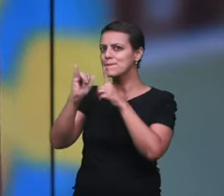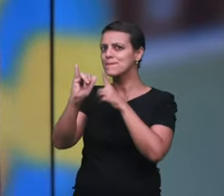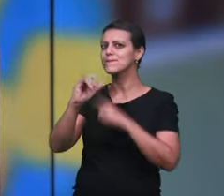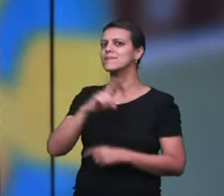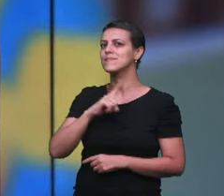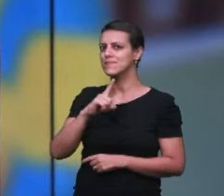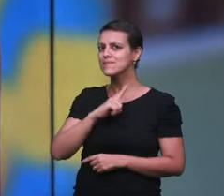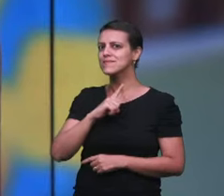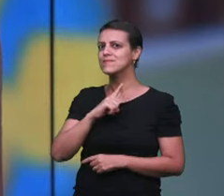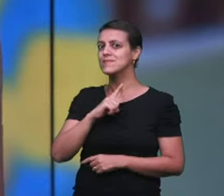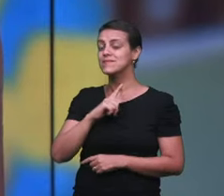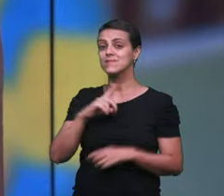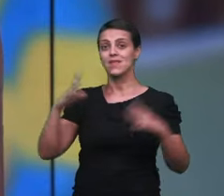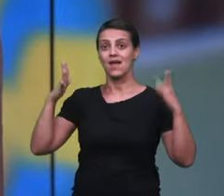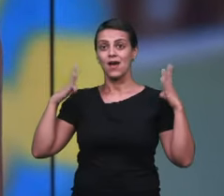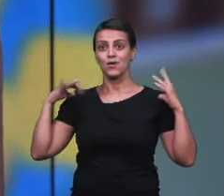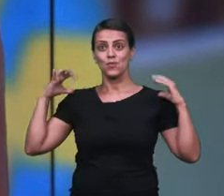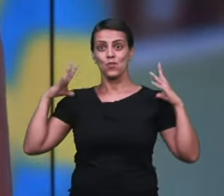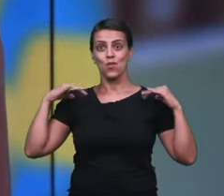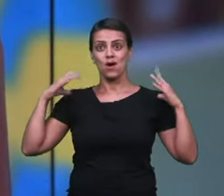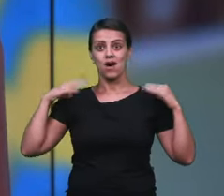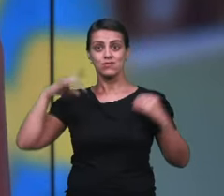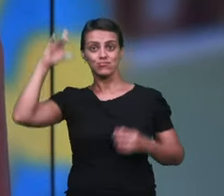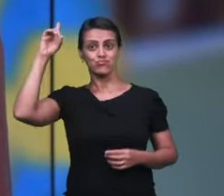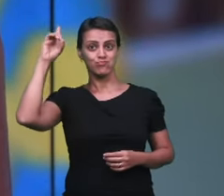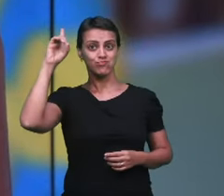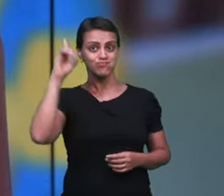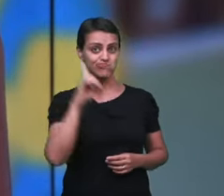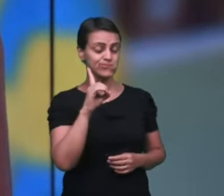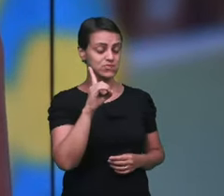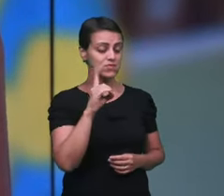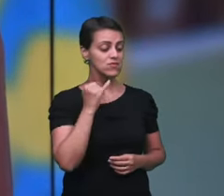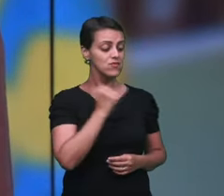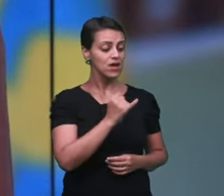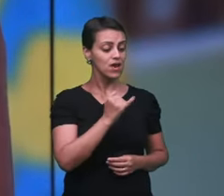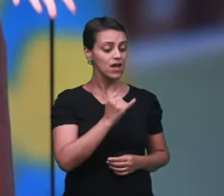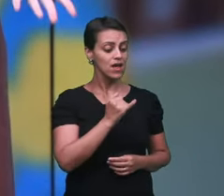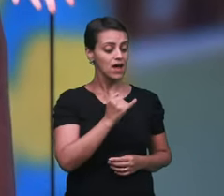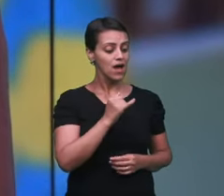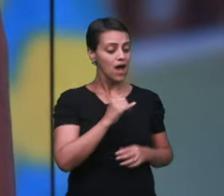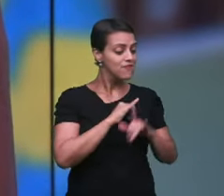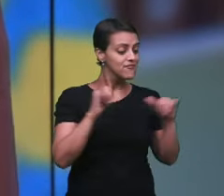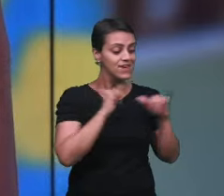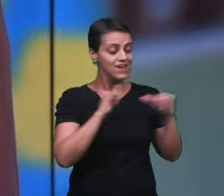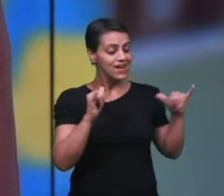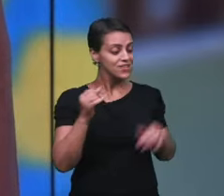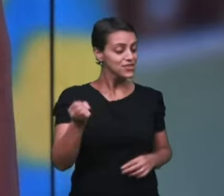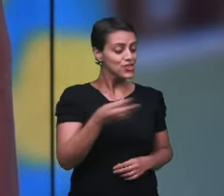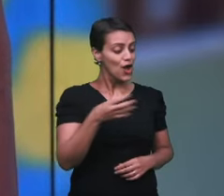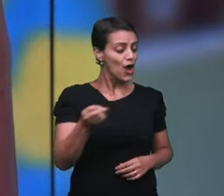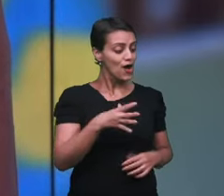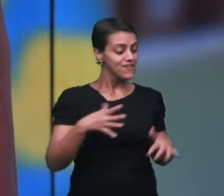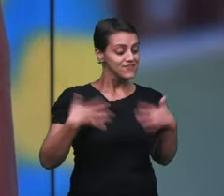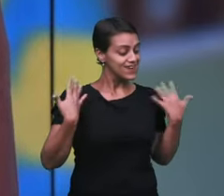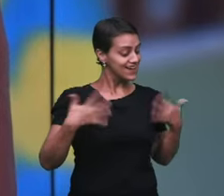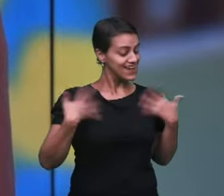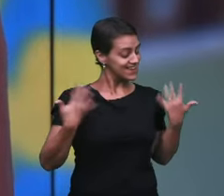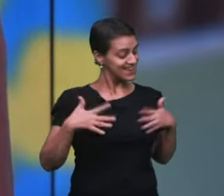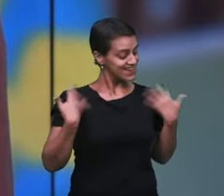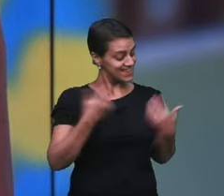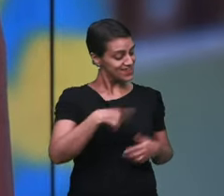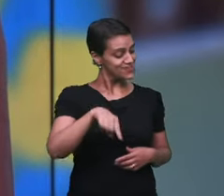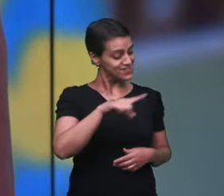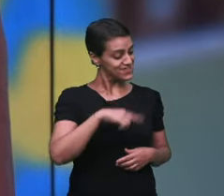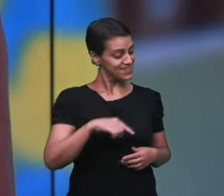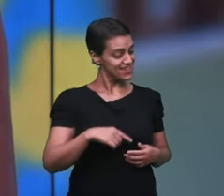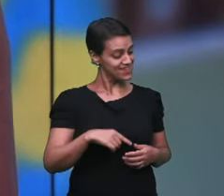anjo do Senhor foi até eles e lhes disse: Eis aqui, vos trago novas de grande alegria, que será para todo